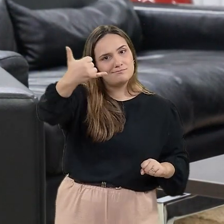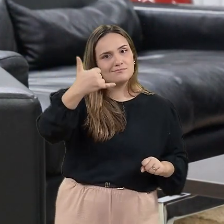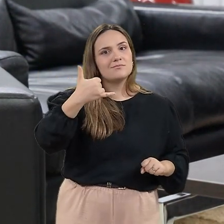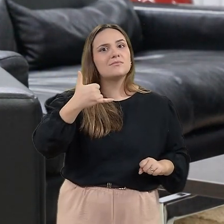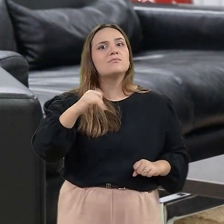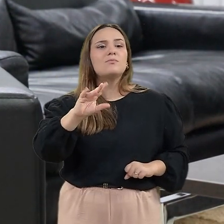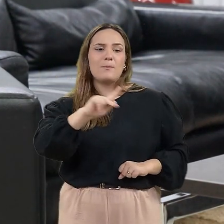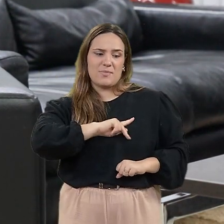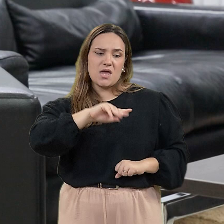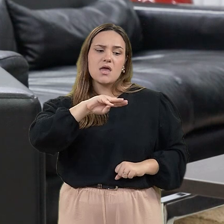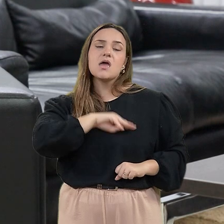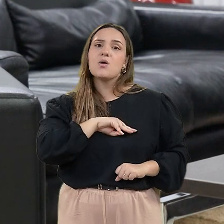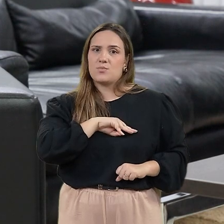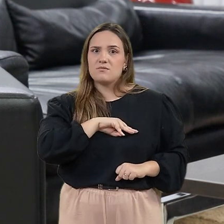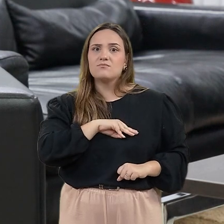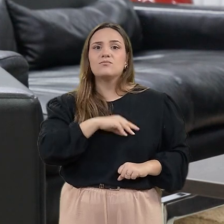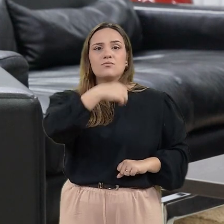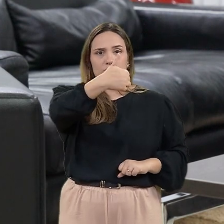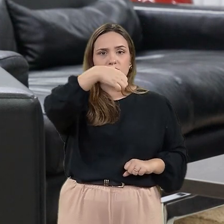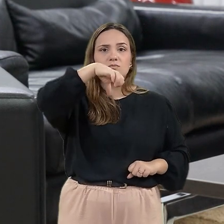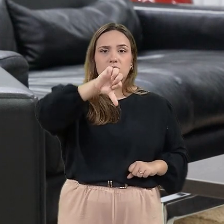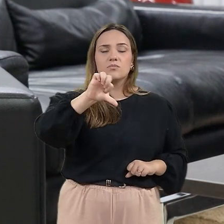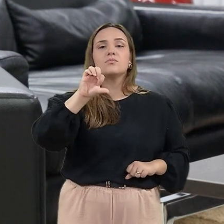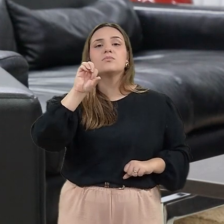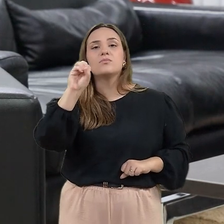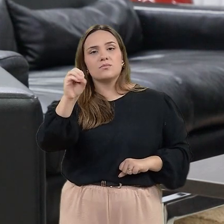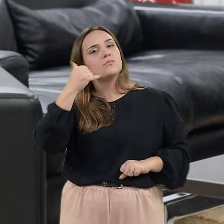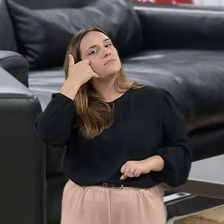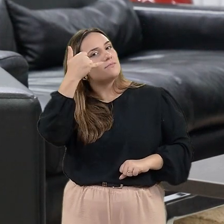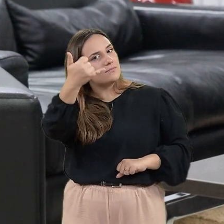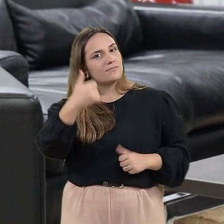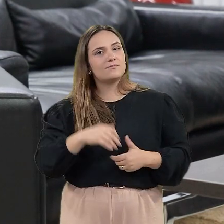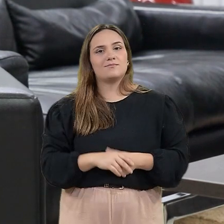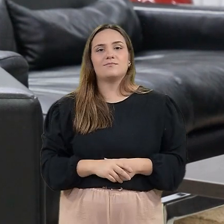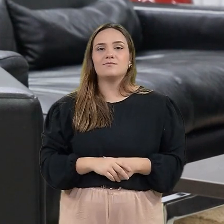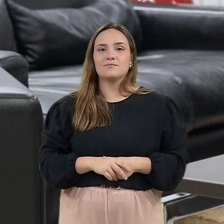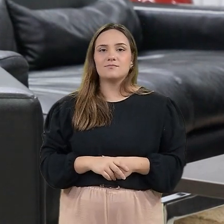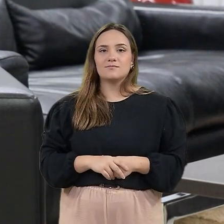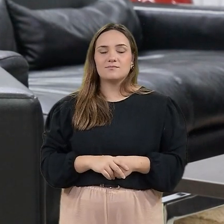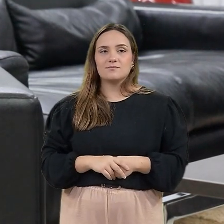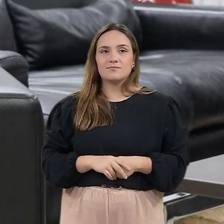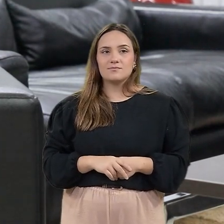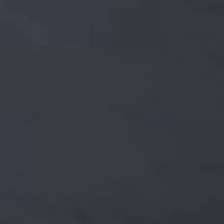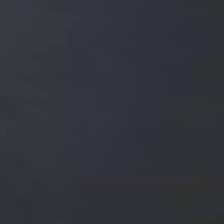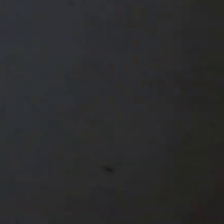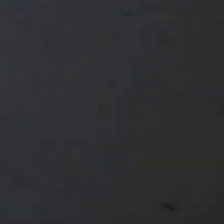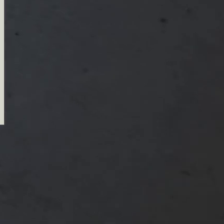mesmo é acionar a Polícia Militar pelo 190.